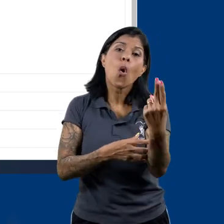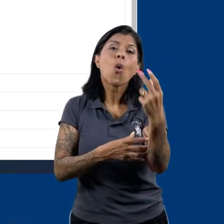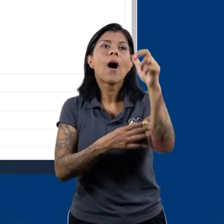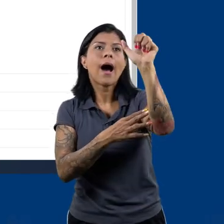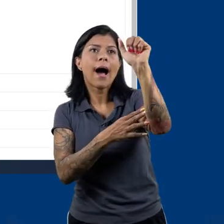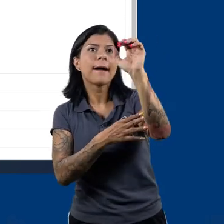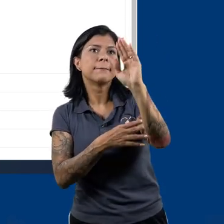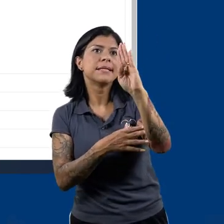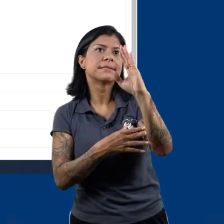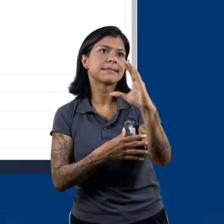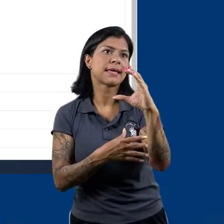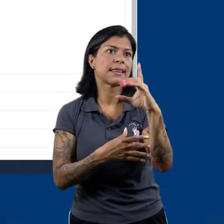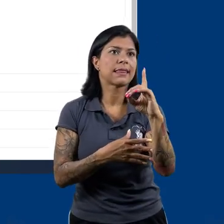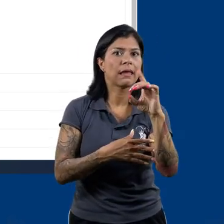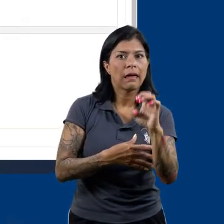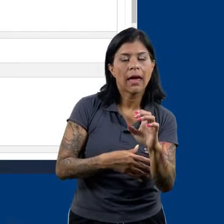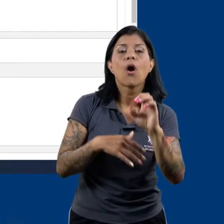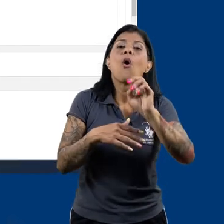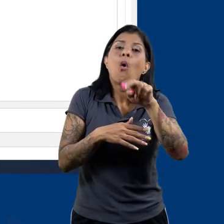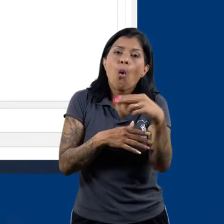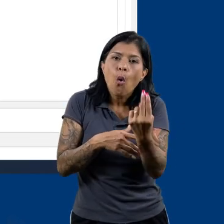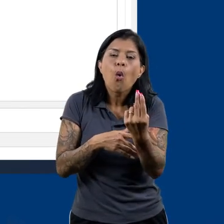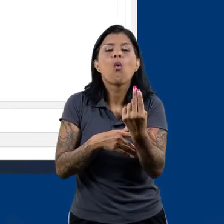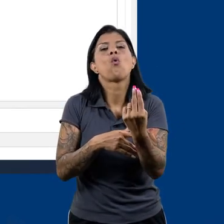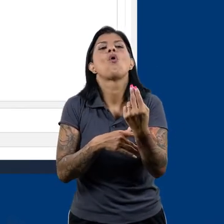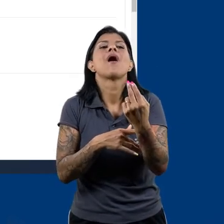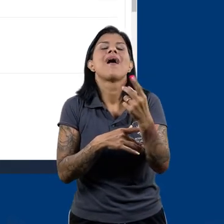romanos bem como numeração